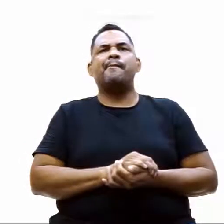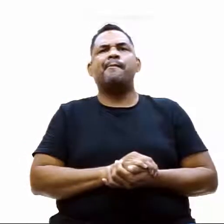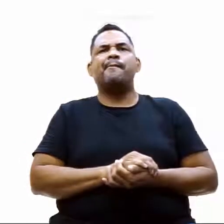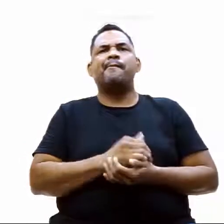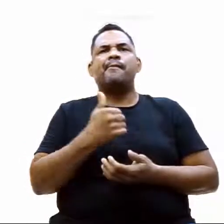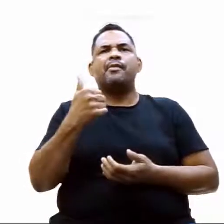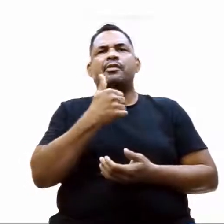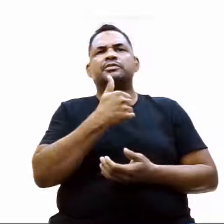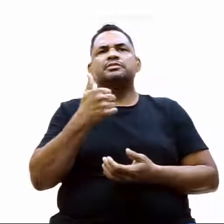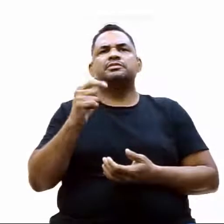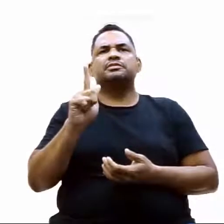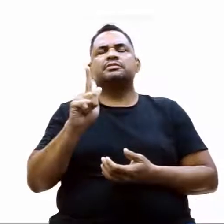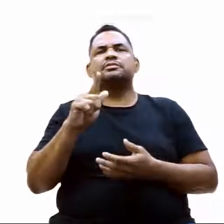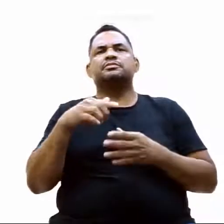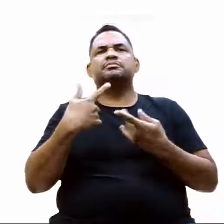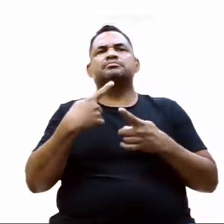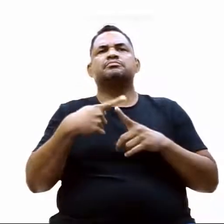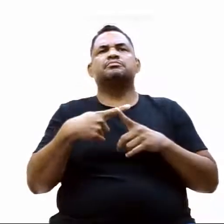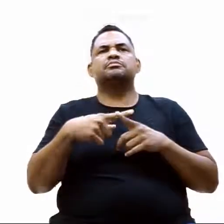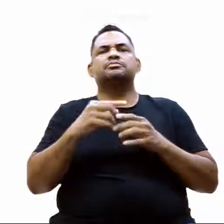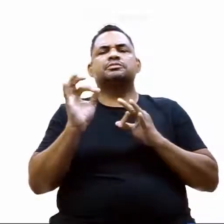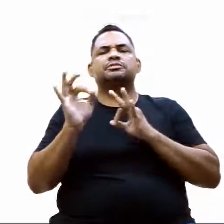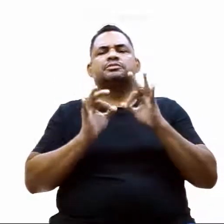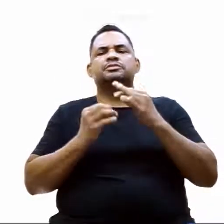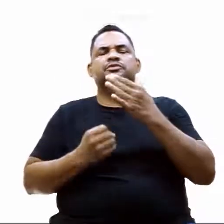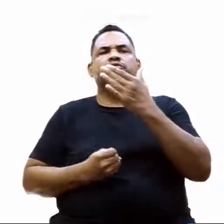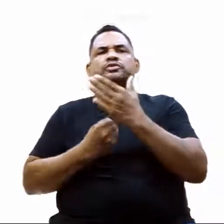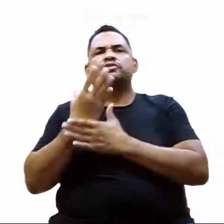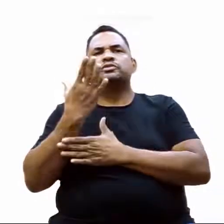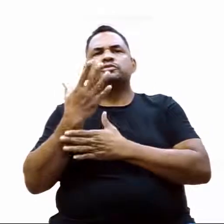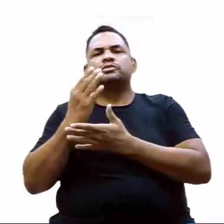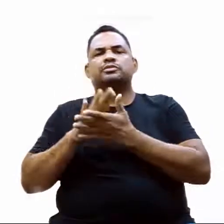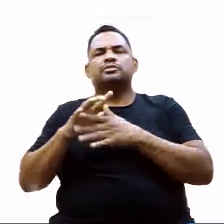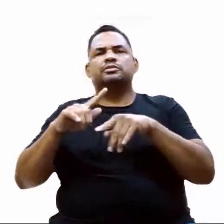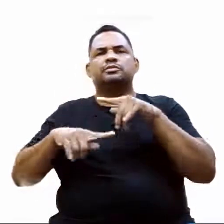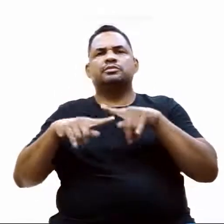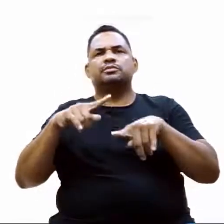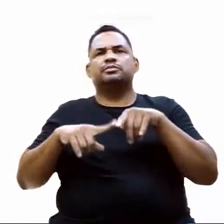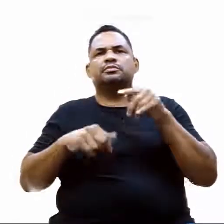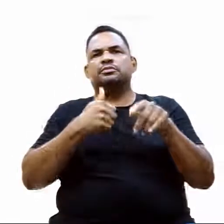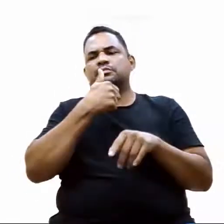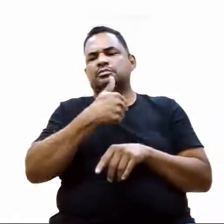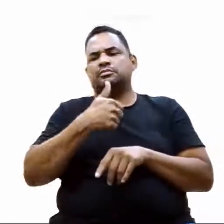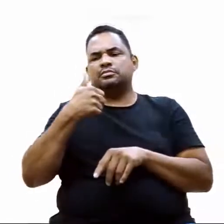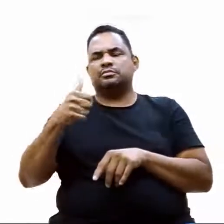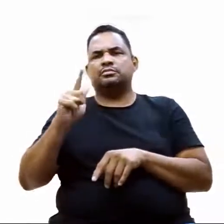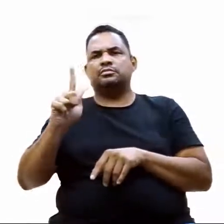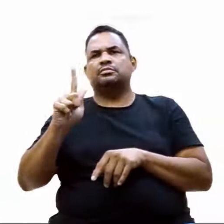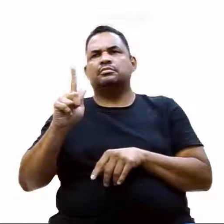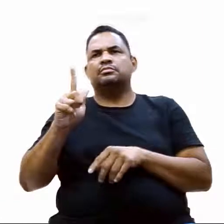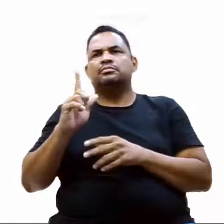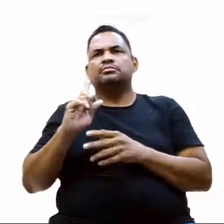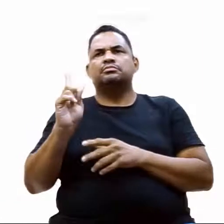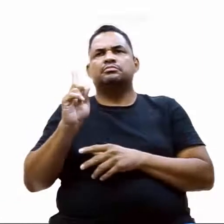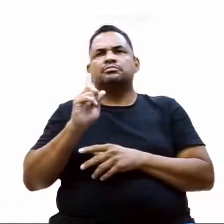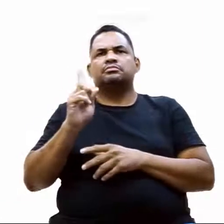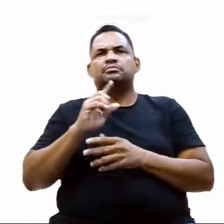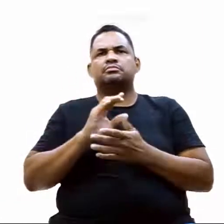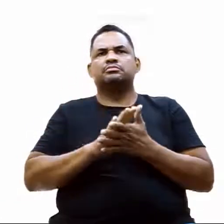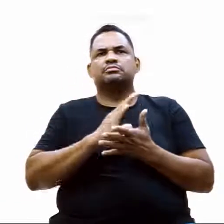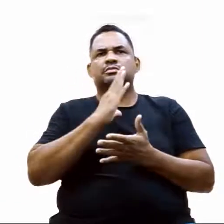11 gramas, porque o que se formou, o que surgiu, foi 11 gramas agora, não mais de carbono